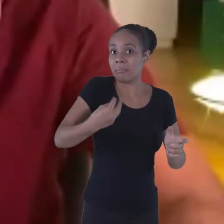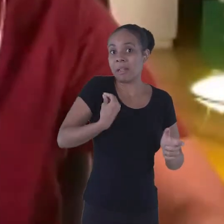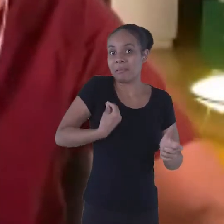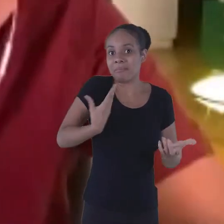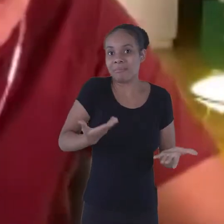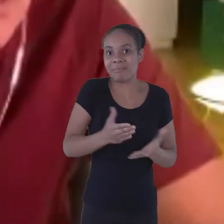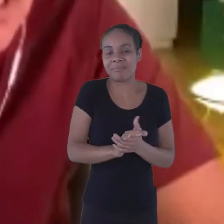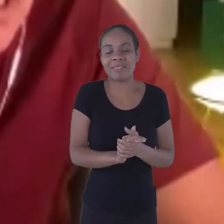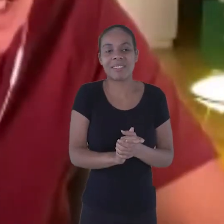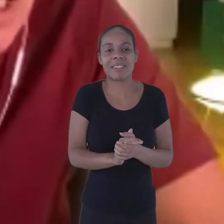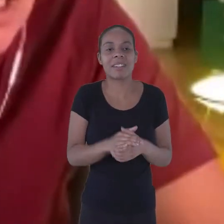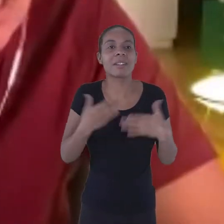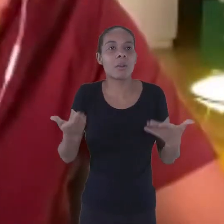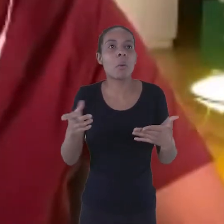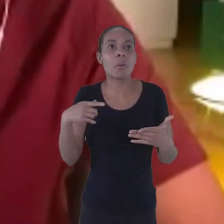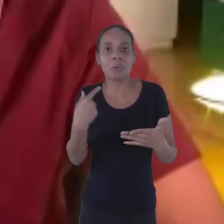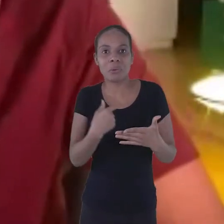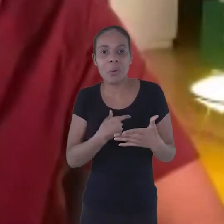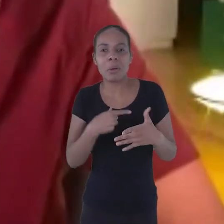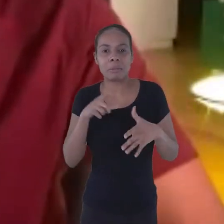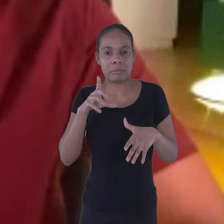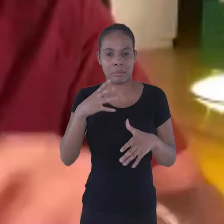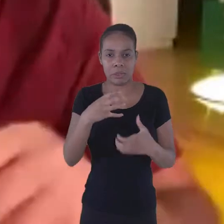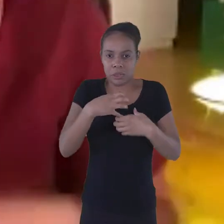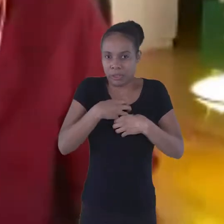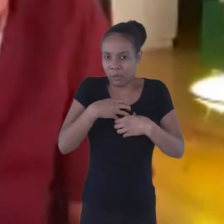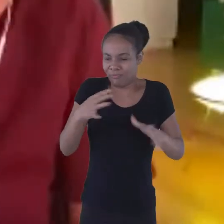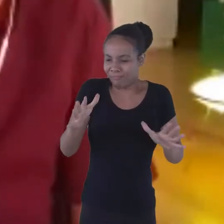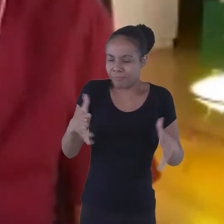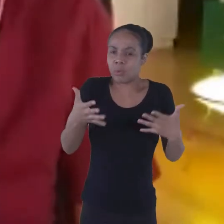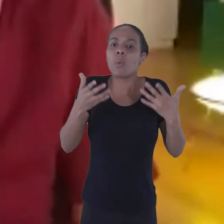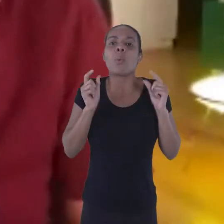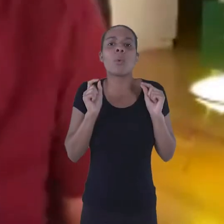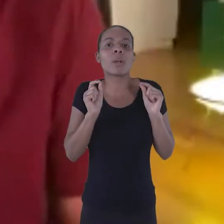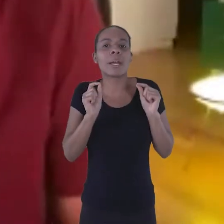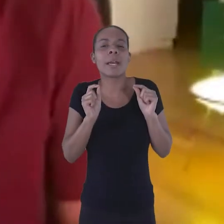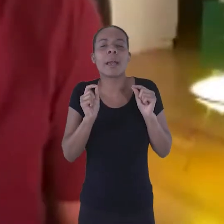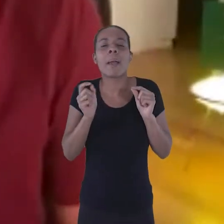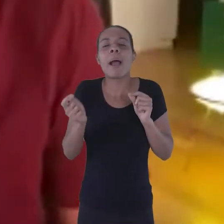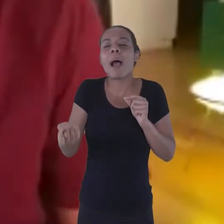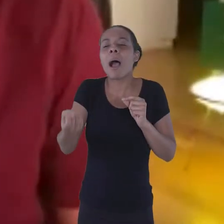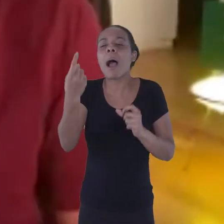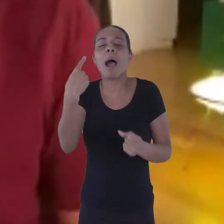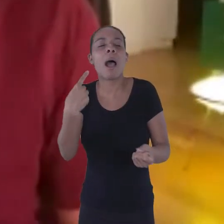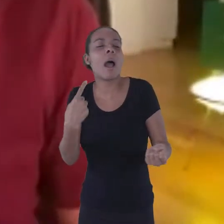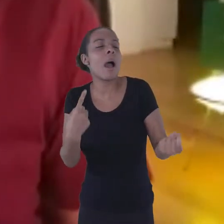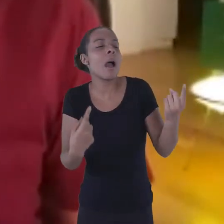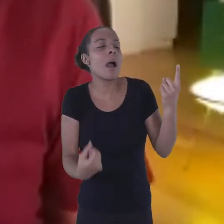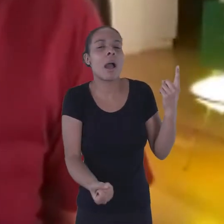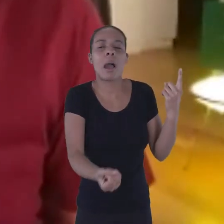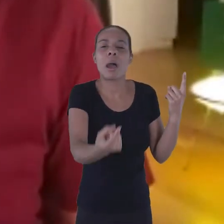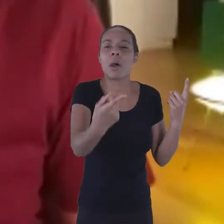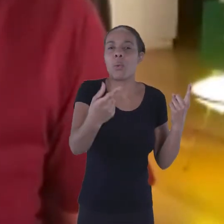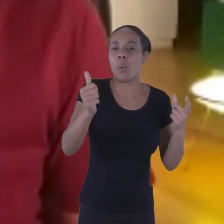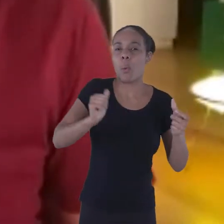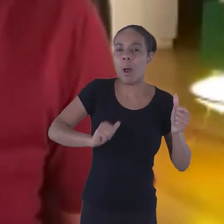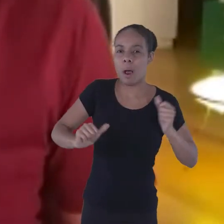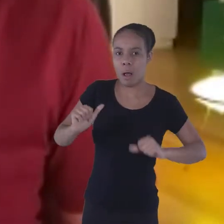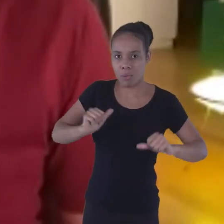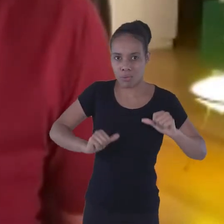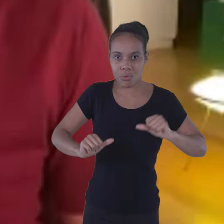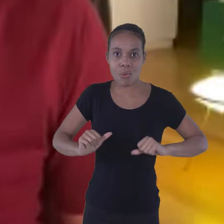conversando fora do ar de poucos atores que se revelam também escritores. Eu não me lembro de ninguém que tenha escrito